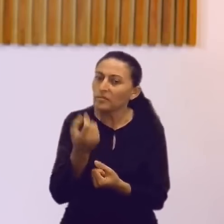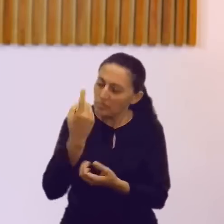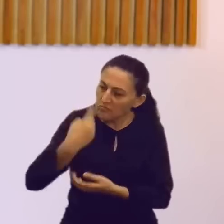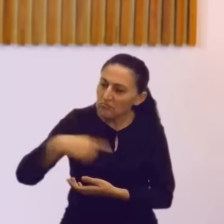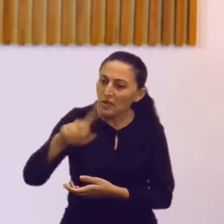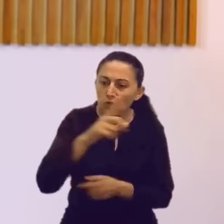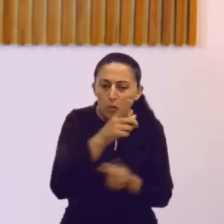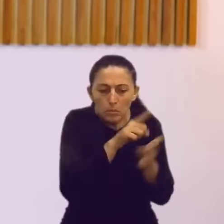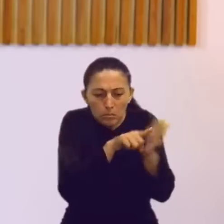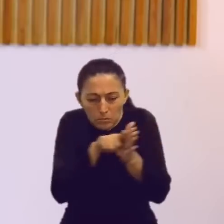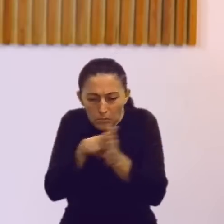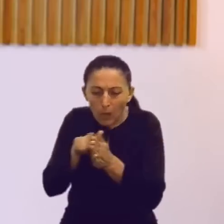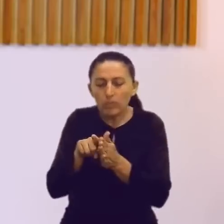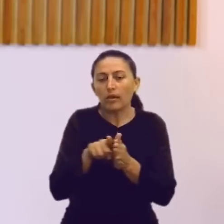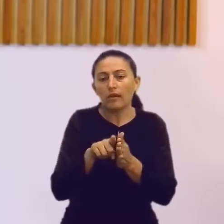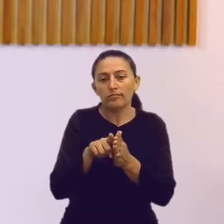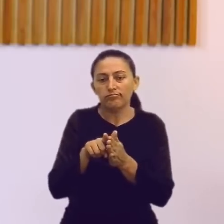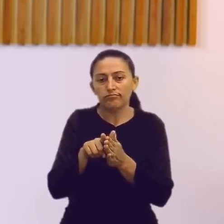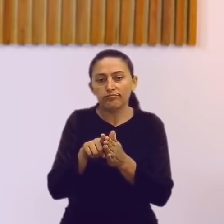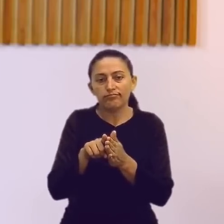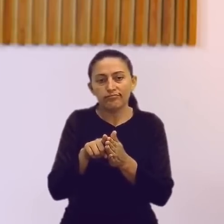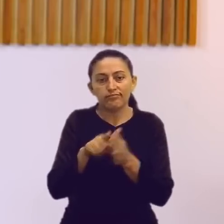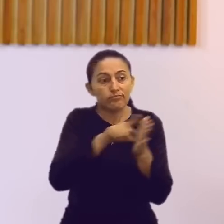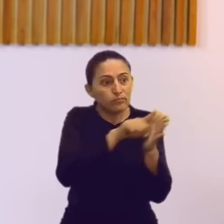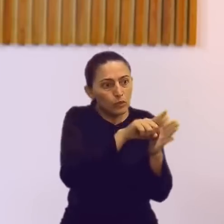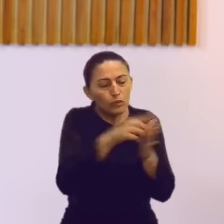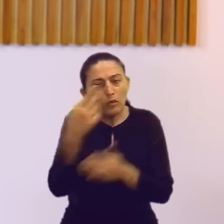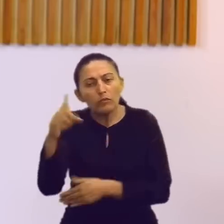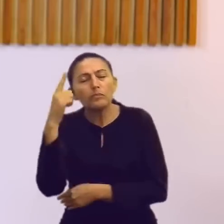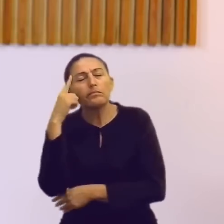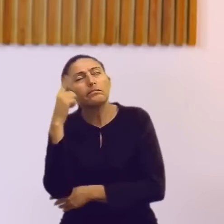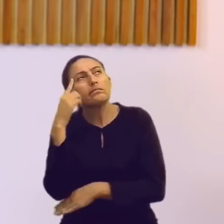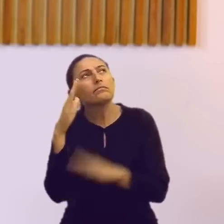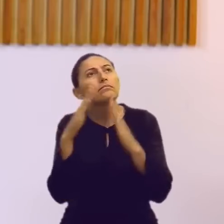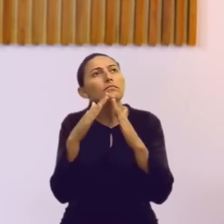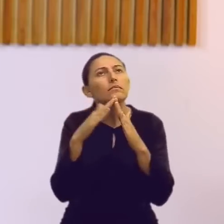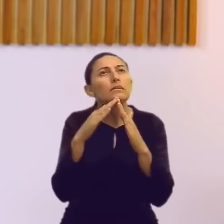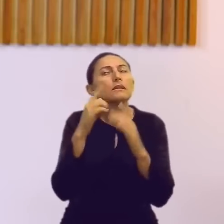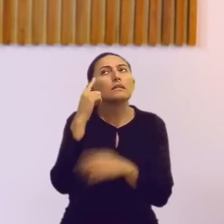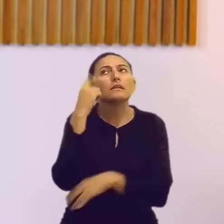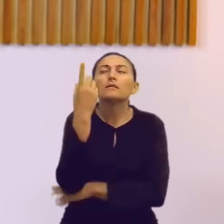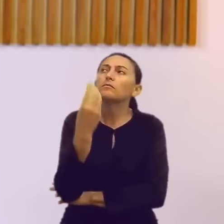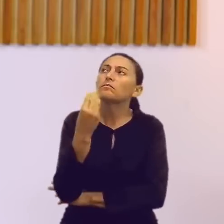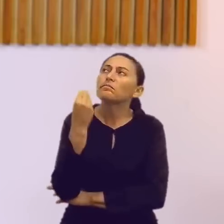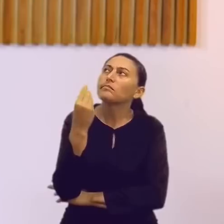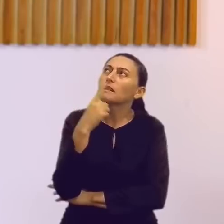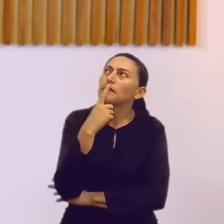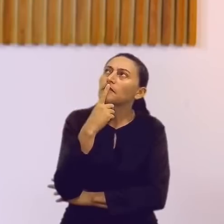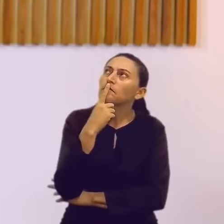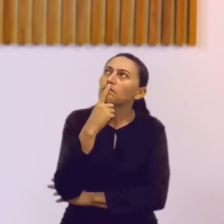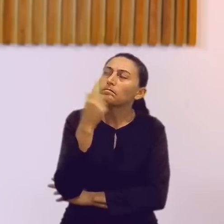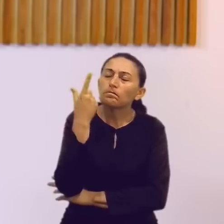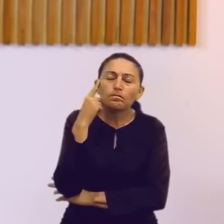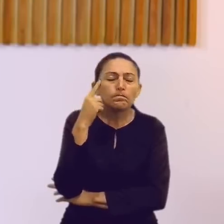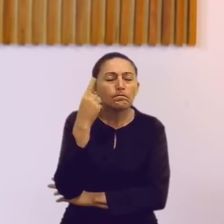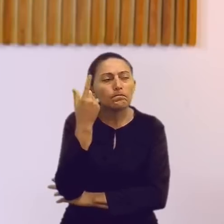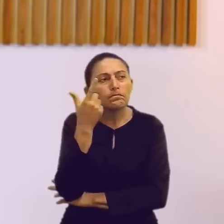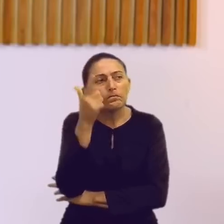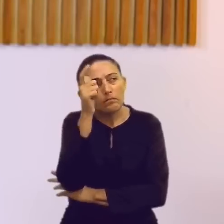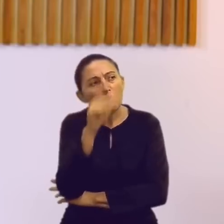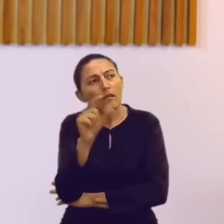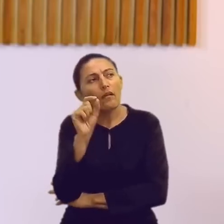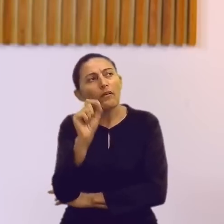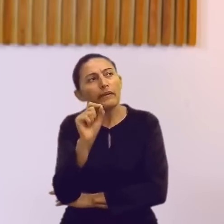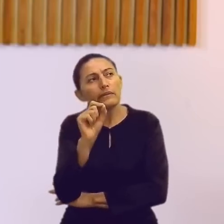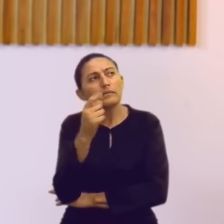essa condição. E aí ela foi para casa pensando, para quem eu vou ministrar esse curso